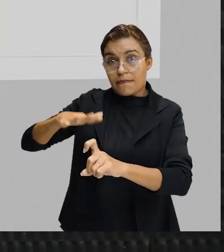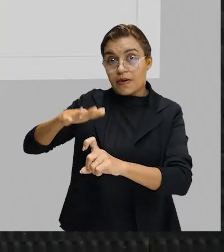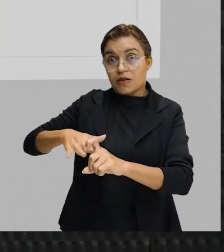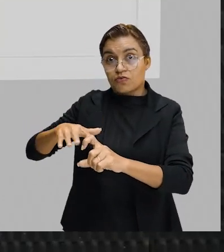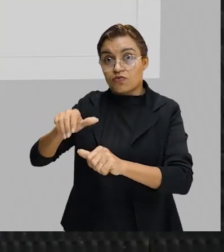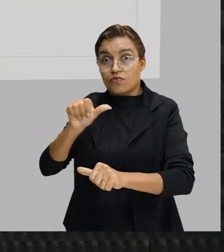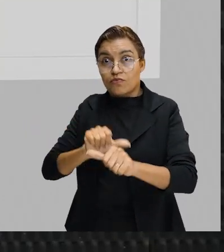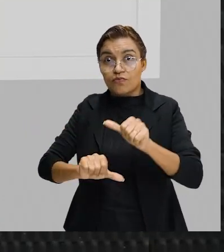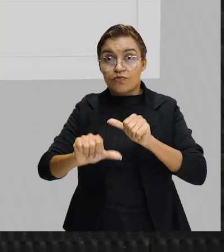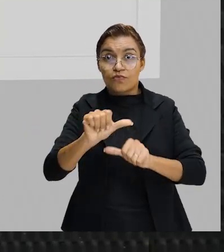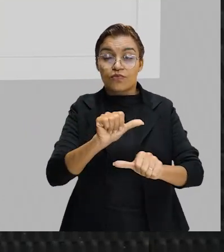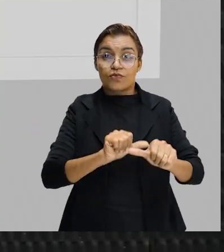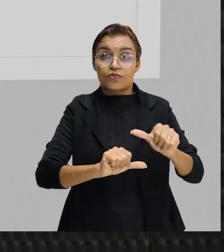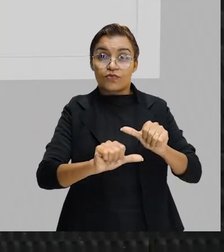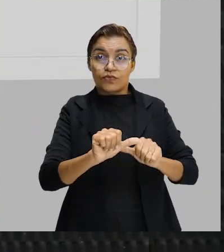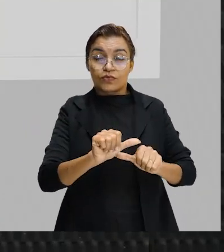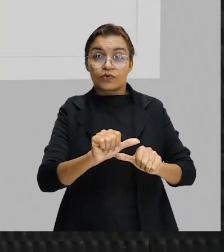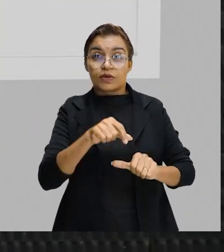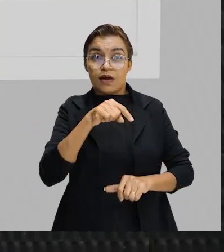Ó, facilidade